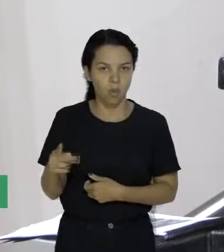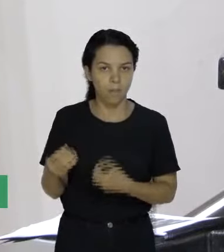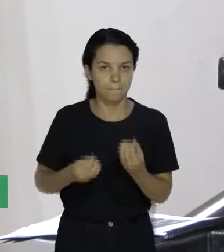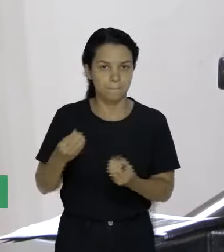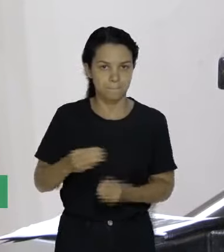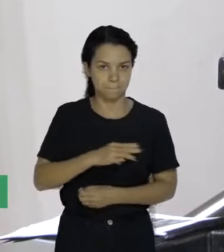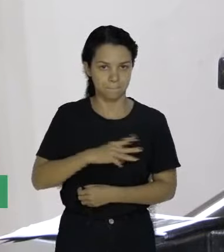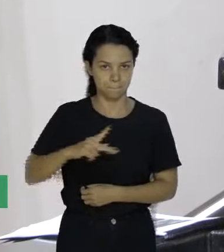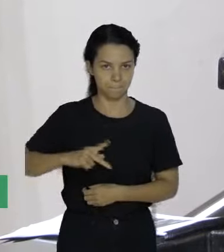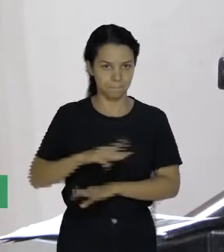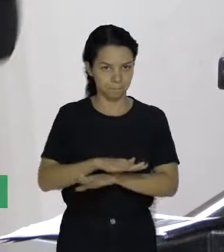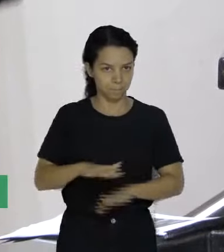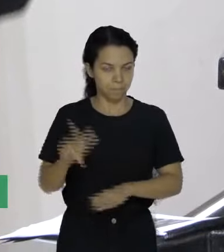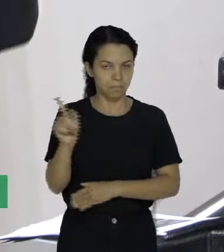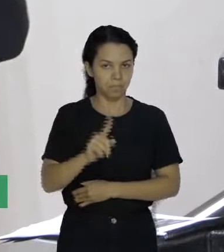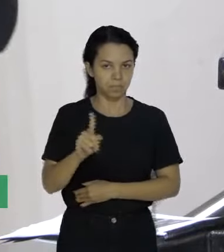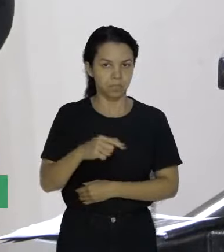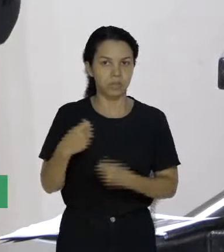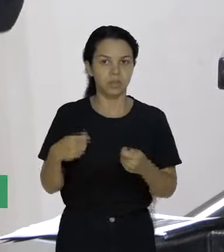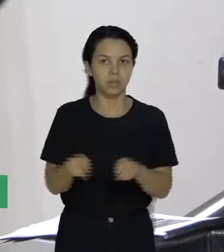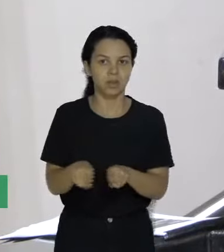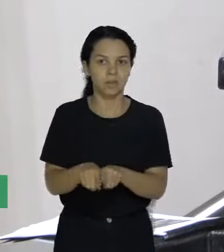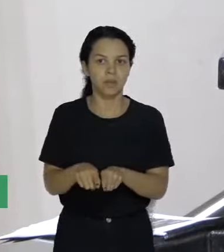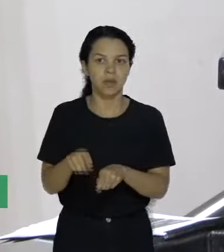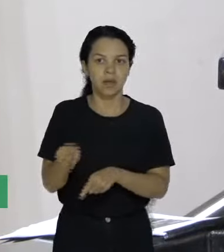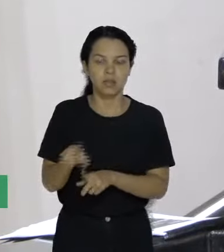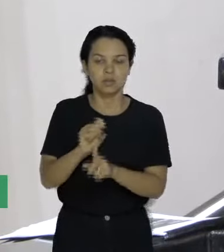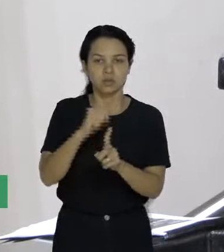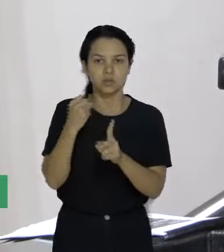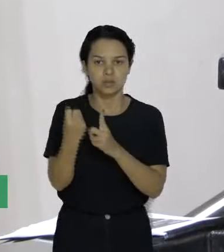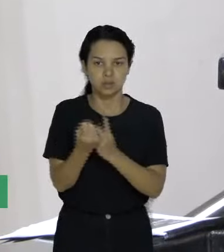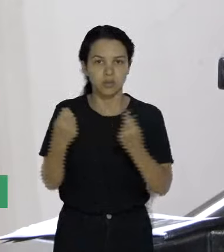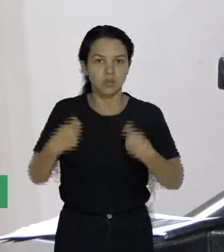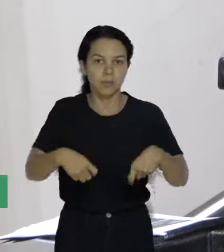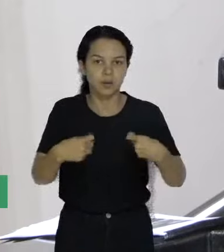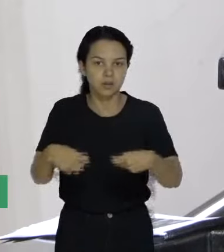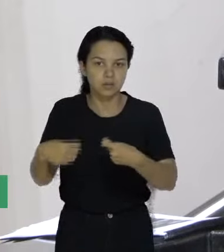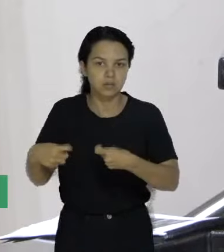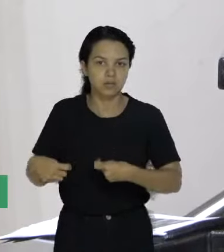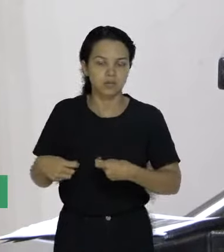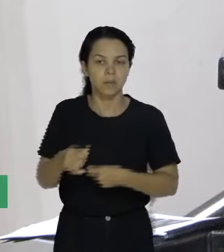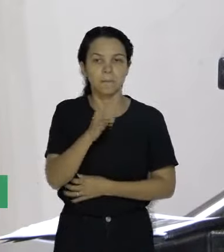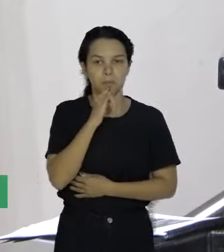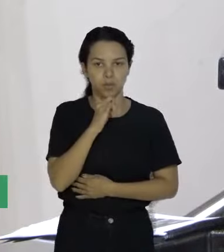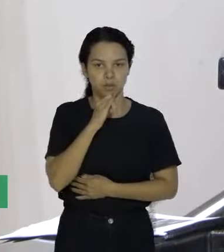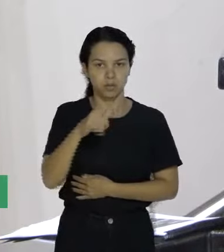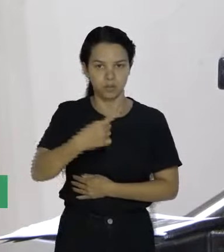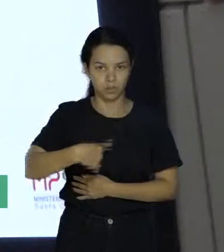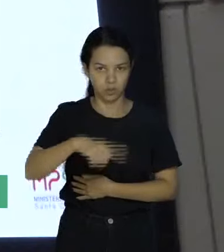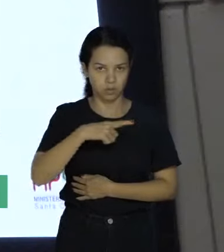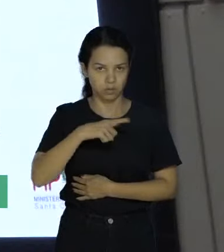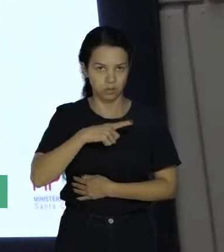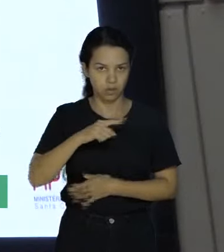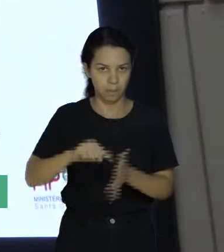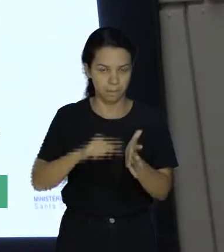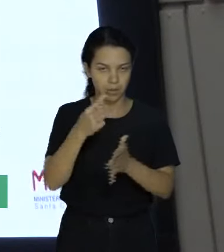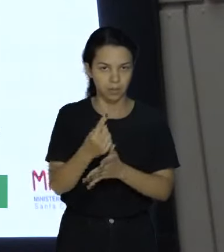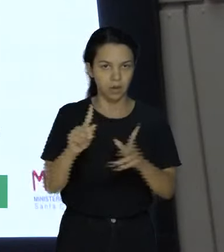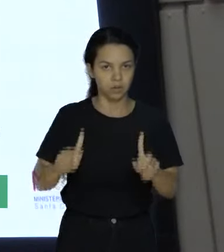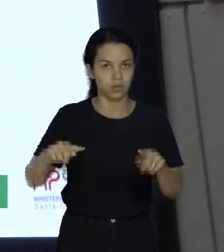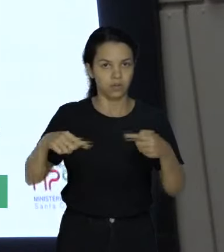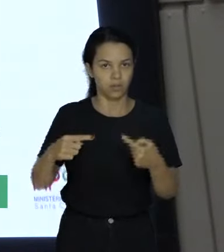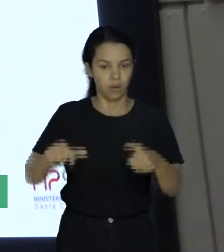dizem respeito a necessidade da sociedade por exemplo nós temos o primeiro desafio a melhora